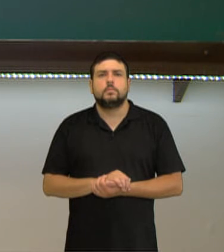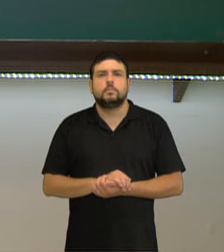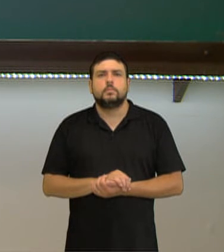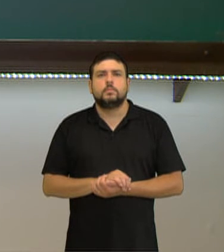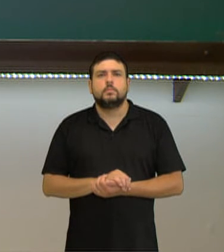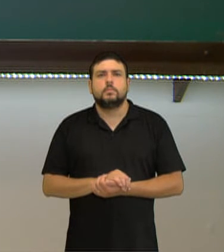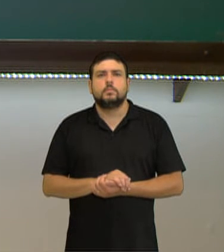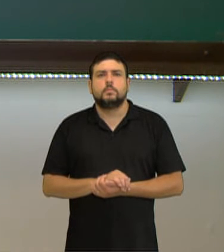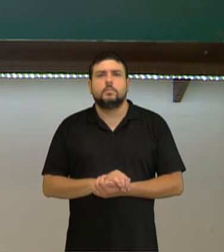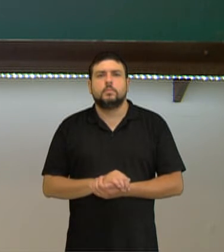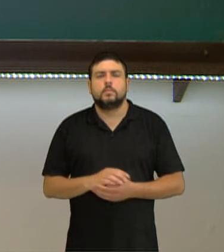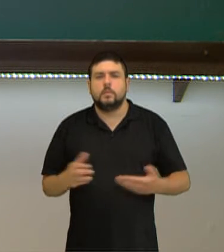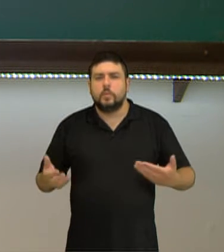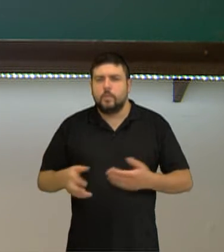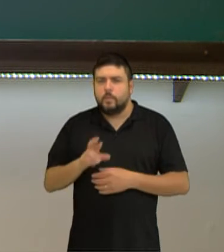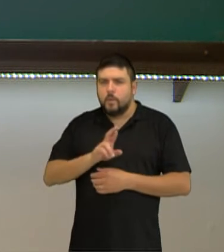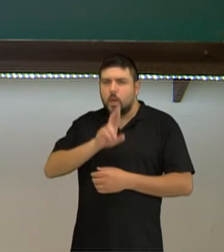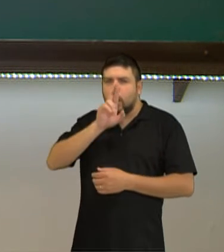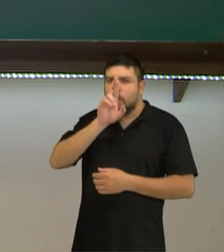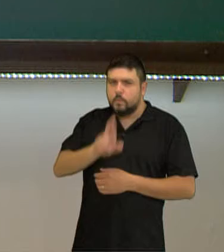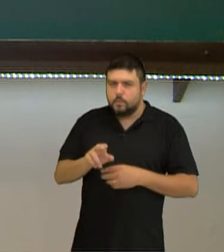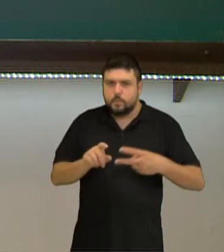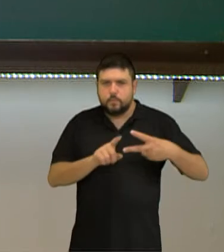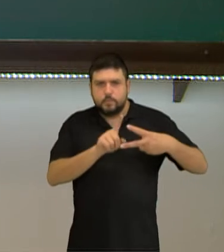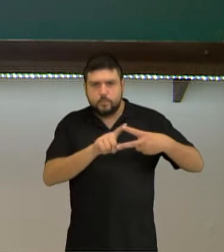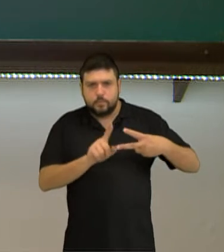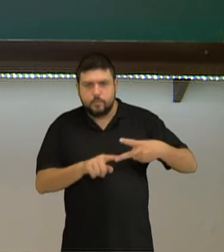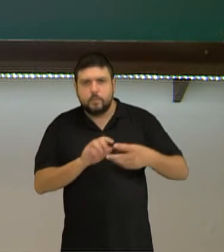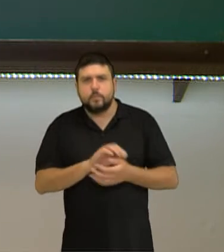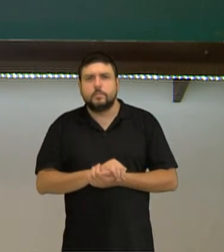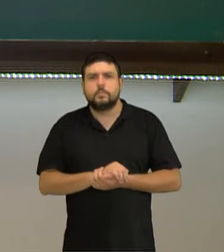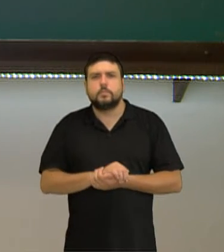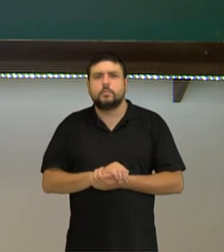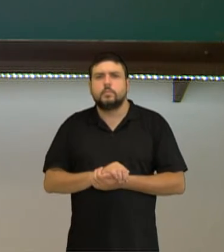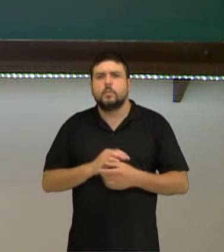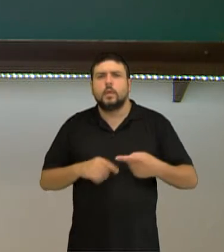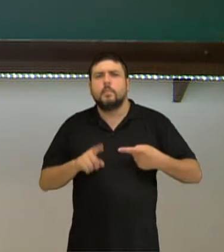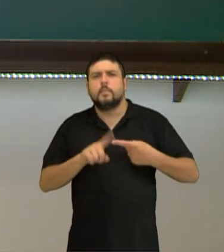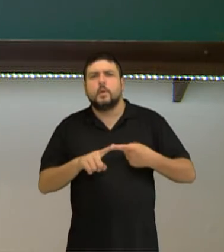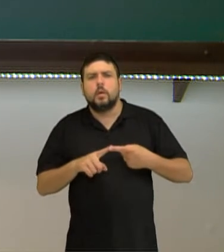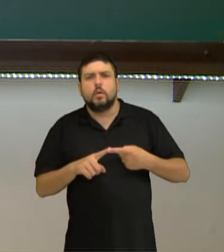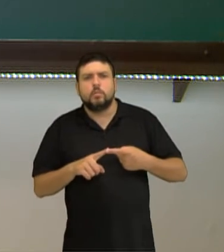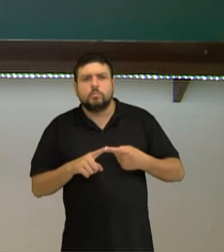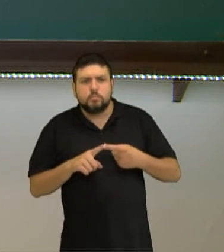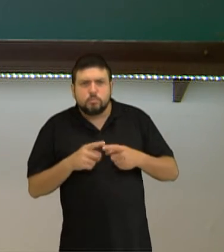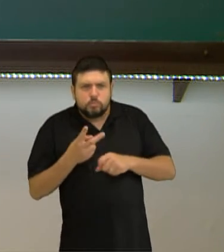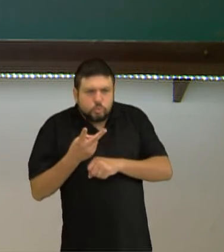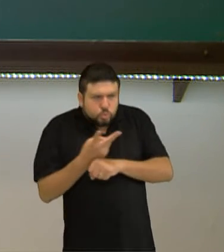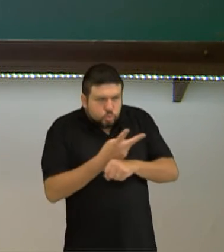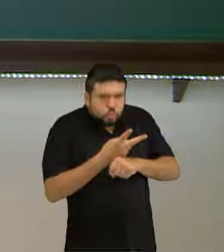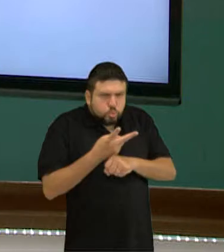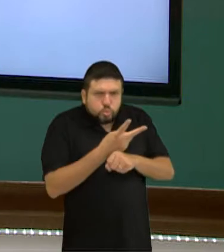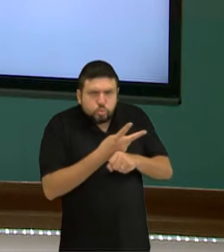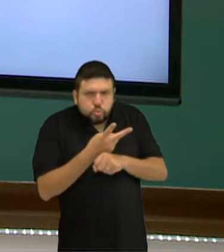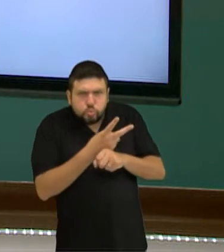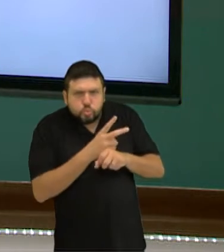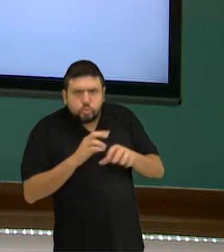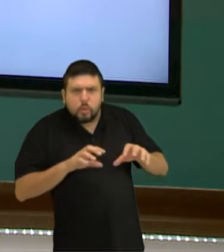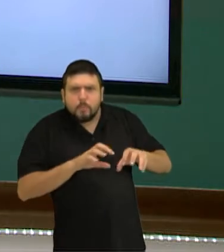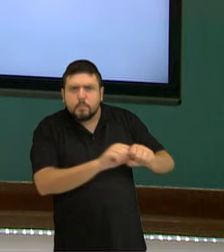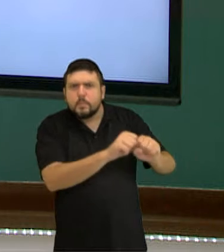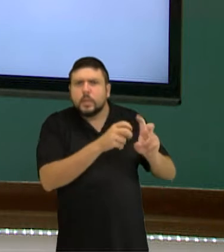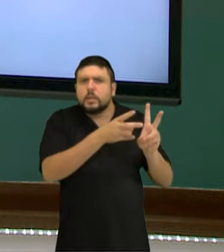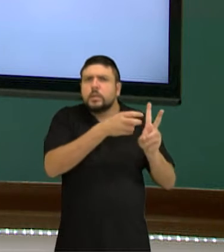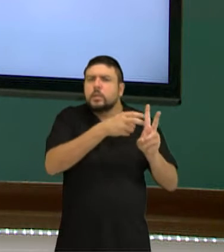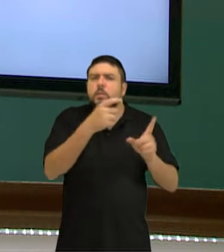Pessoal, vamos responder aqui essas duas questões, né? Então, por que a busca pelo indígena? Havia um problema da mão de obra, né? Uma